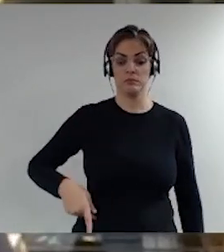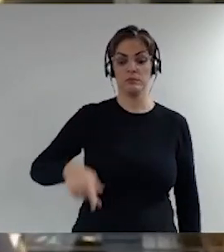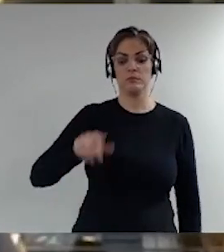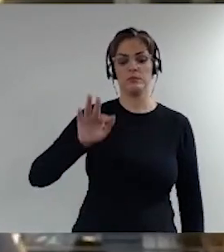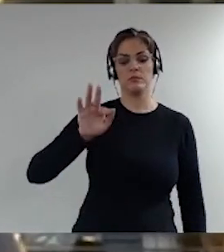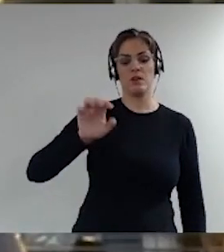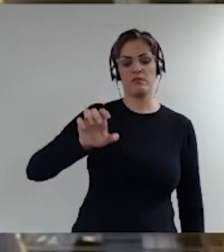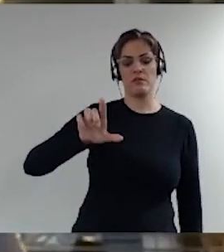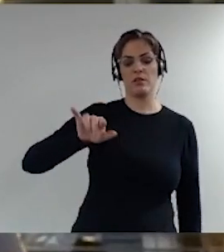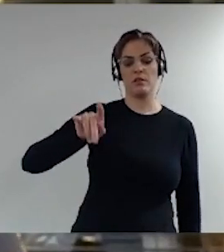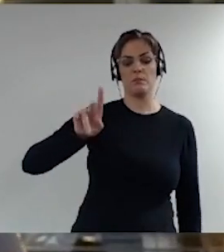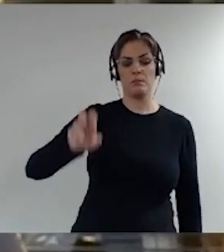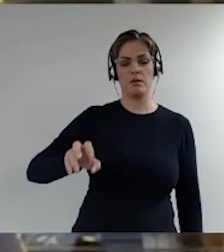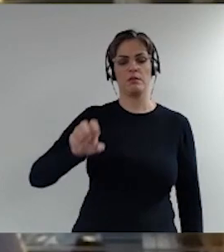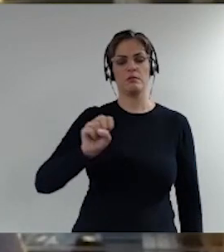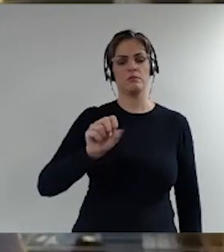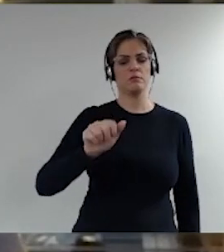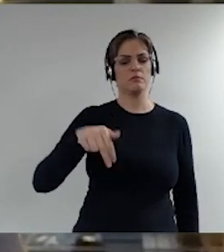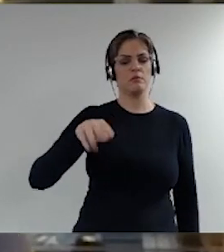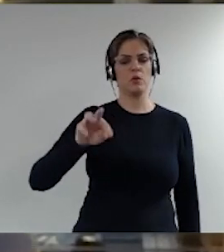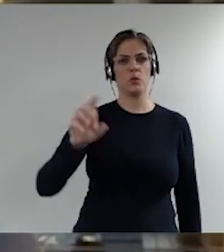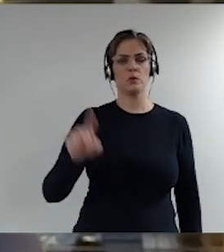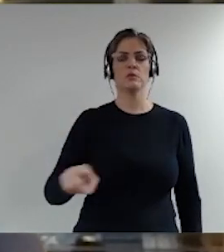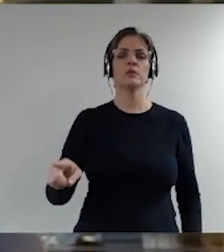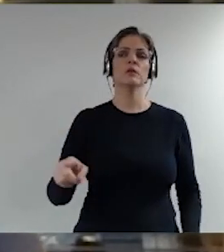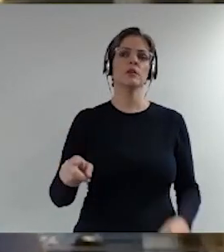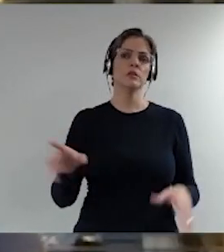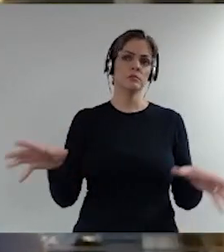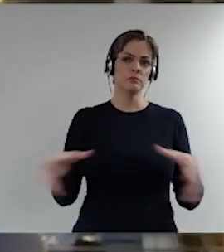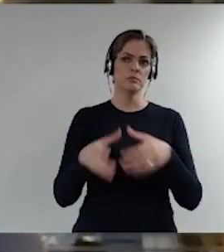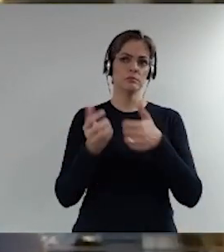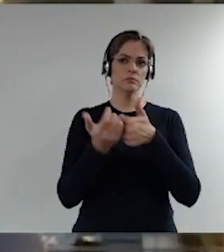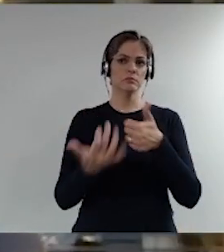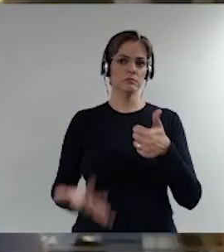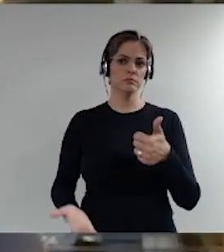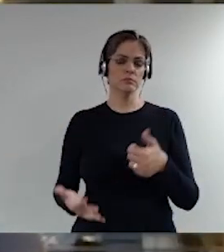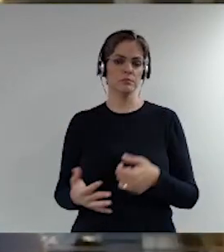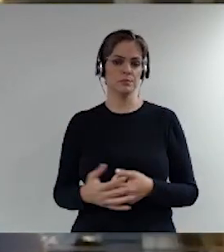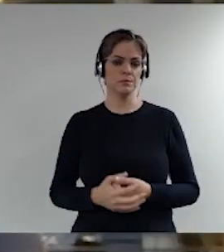Cruz, pela sua diretoria, pelo doutor